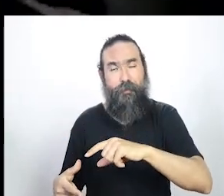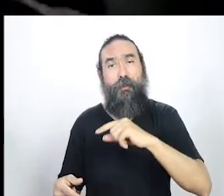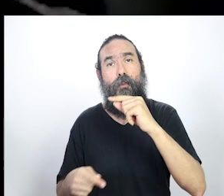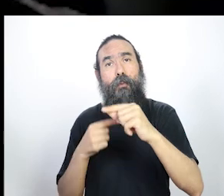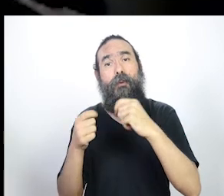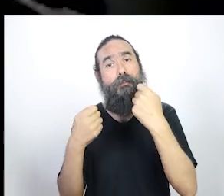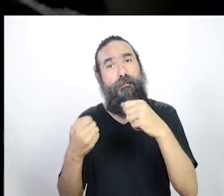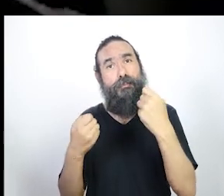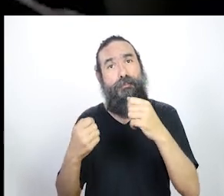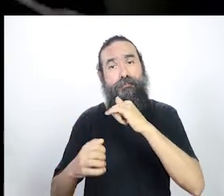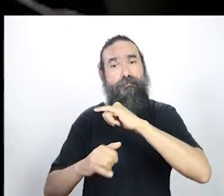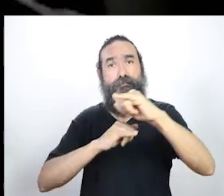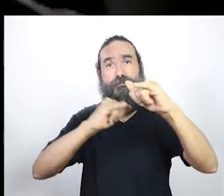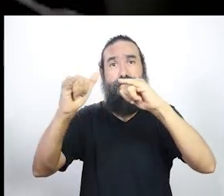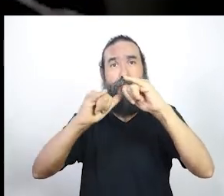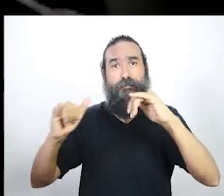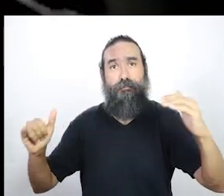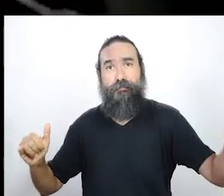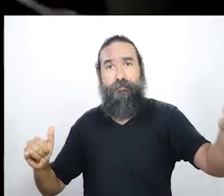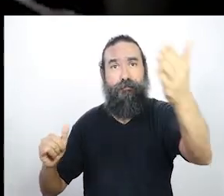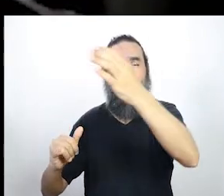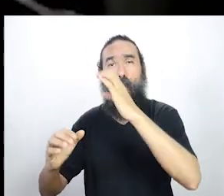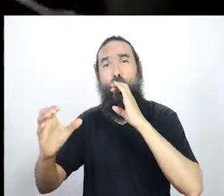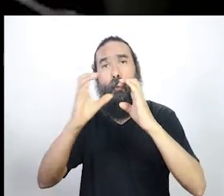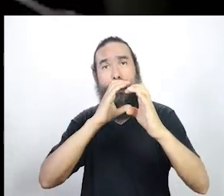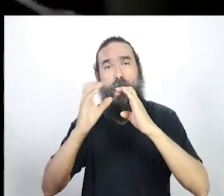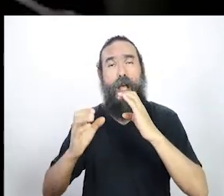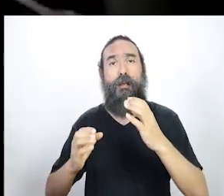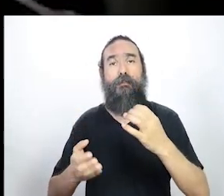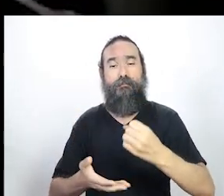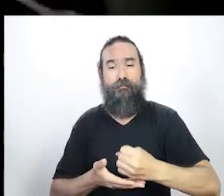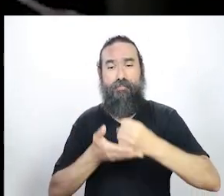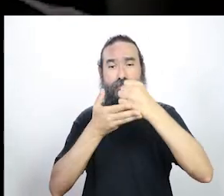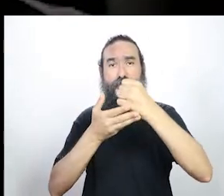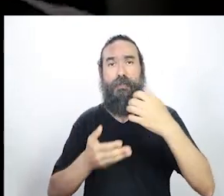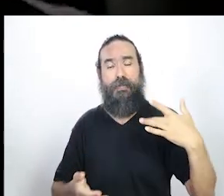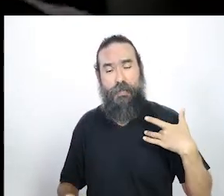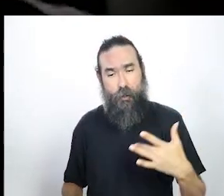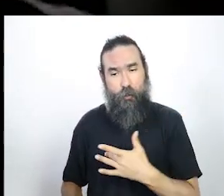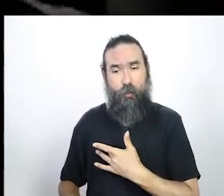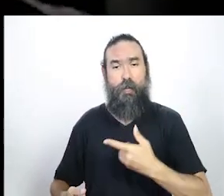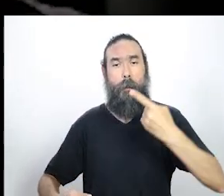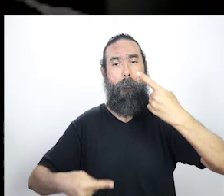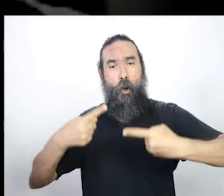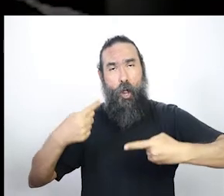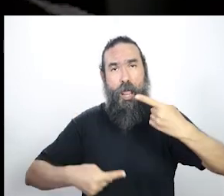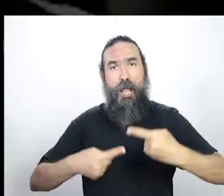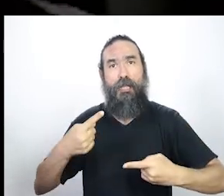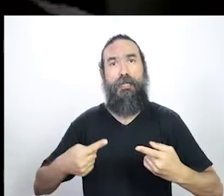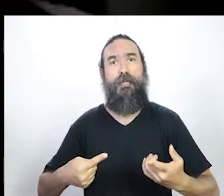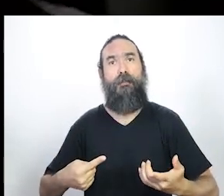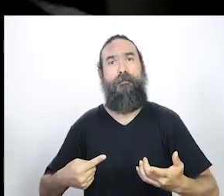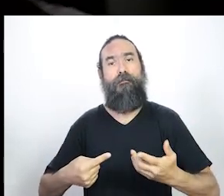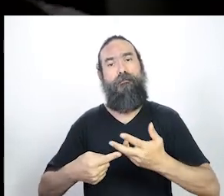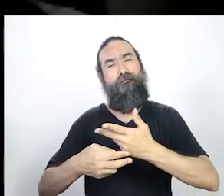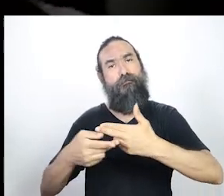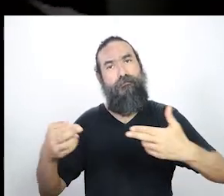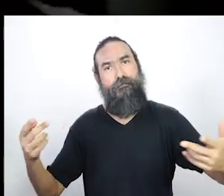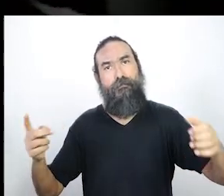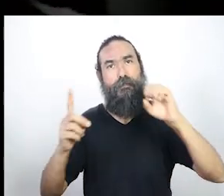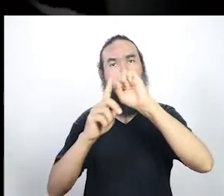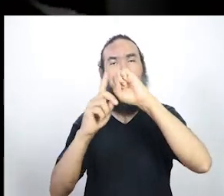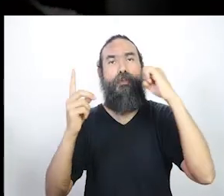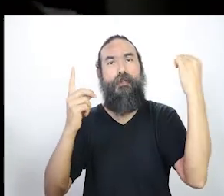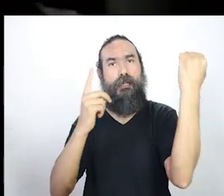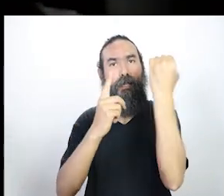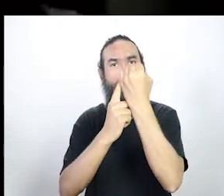seja plausível em todos os meios de comunicação, política, saúde, né, meios sociais e